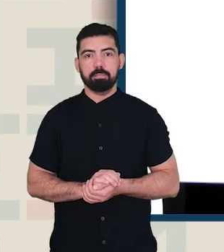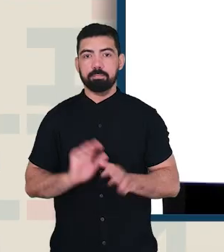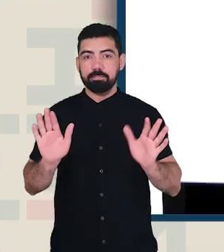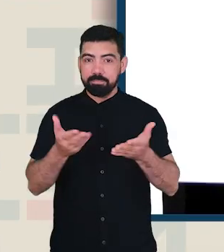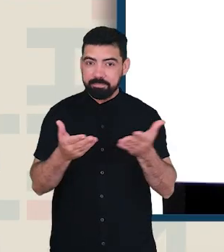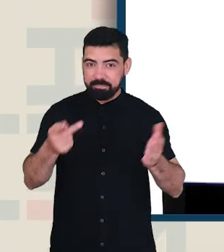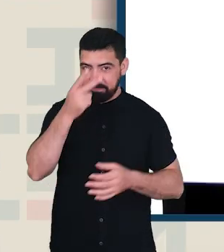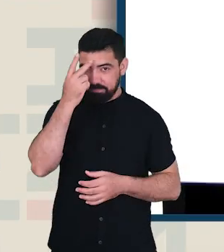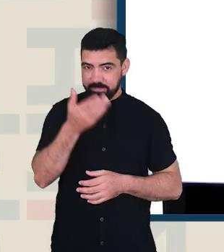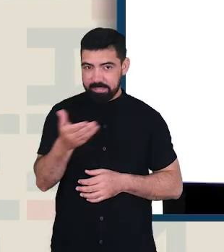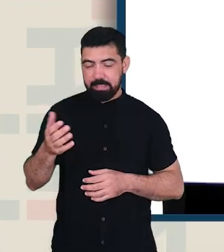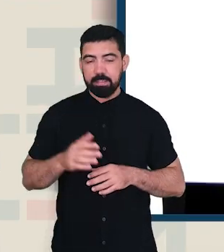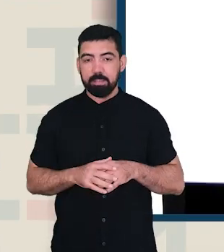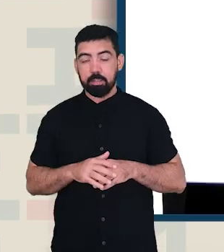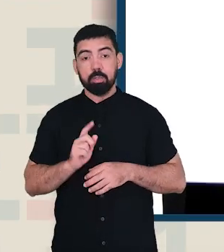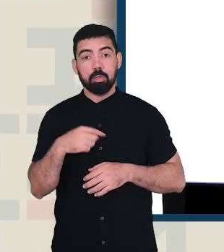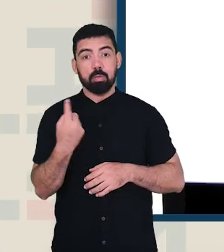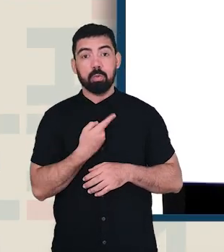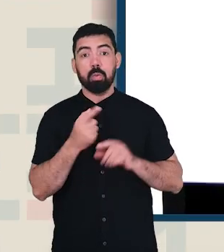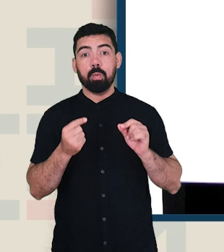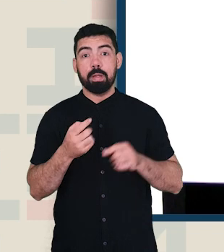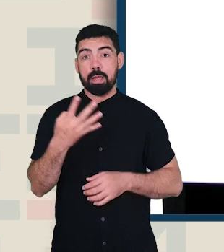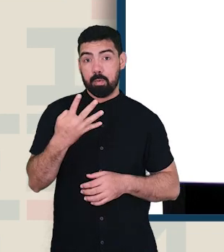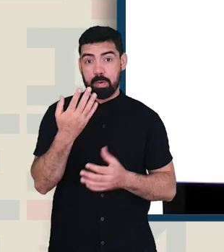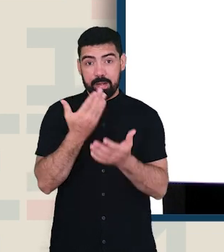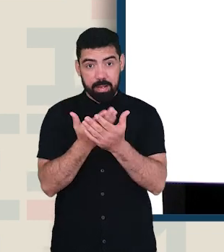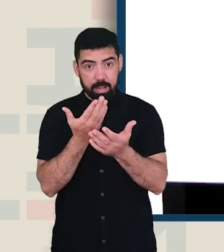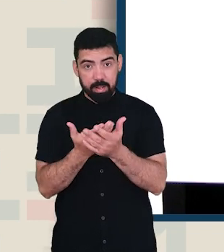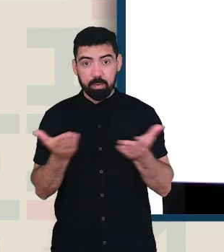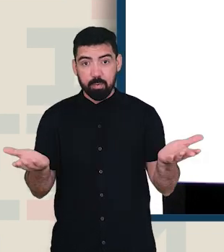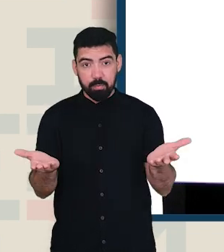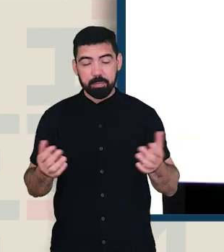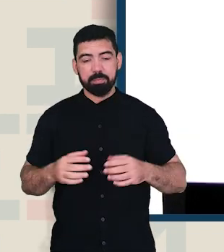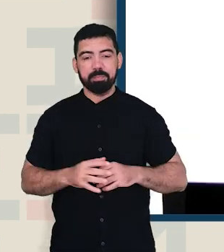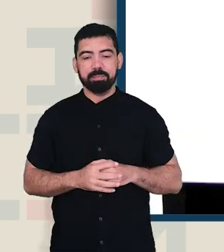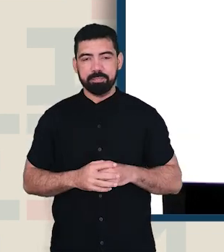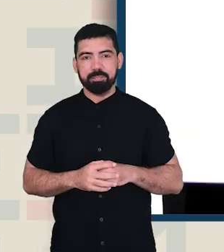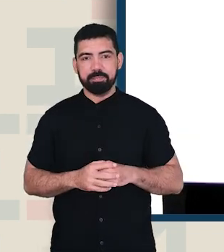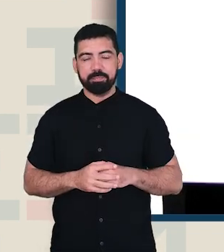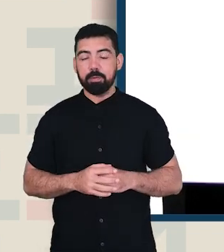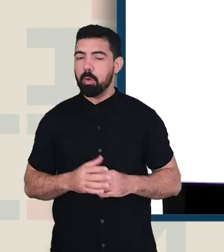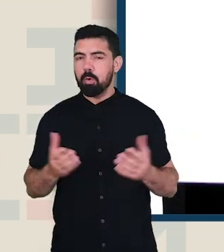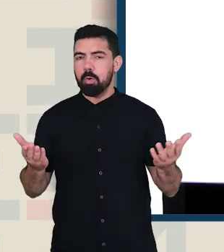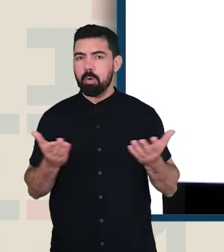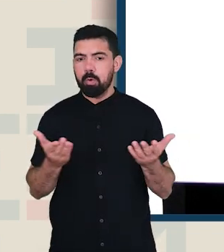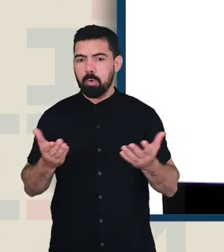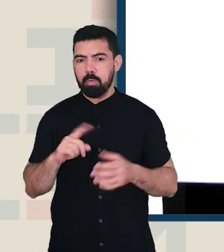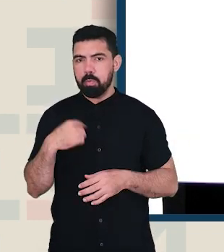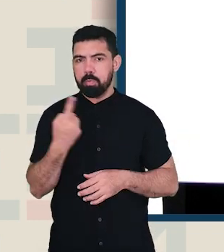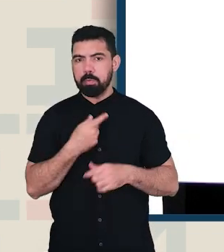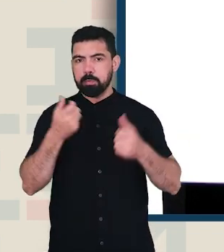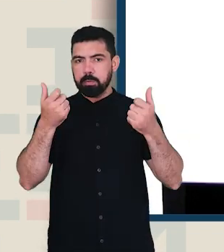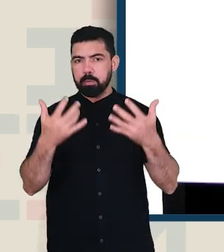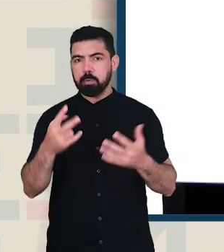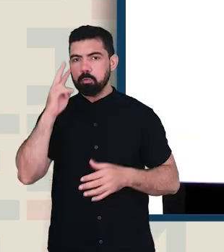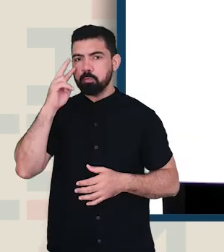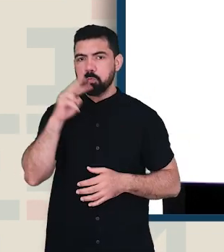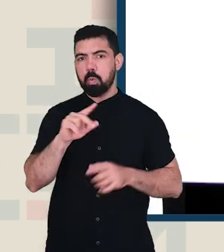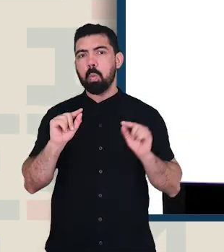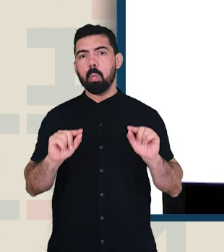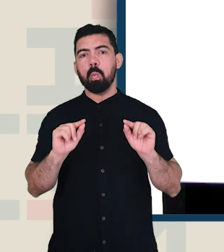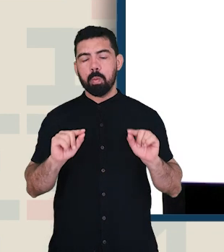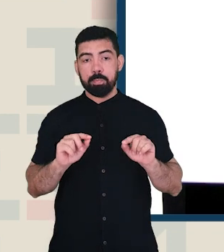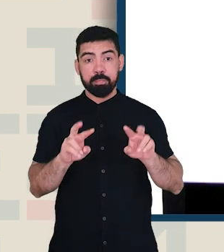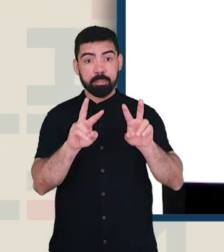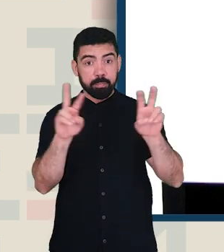Olá de novo, pessoal. Estamos aqui na nossa quarta aula e hoje, agora, vamos ver